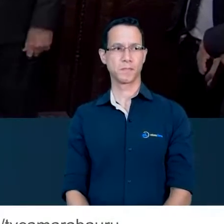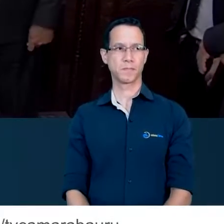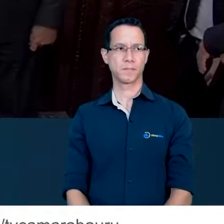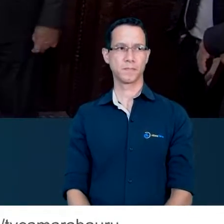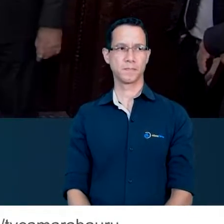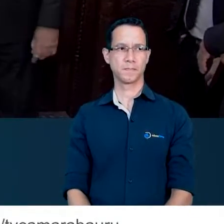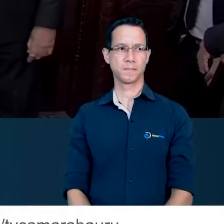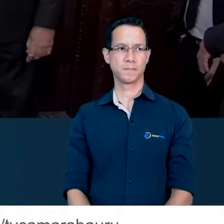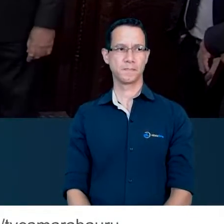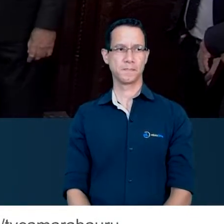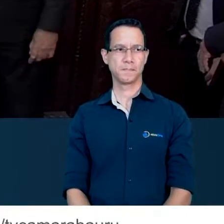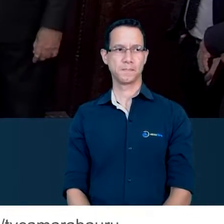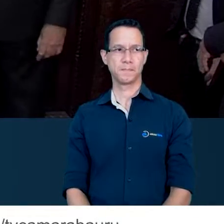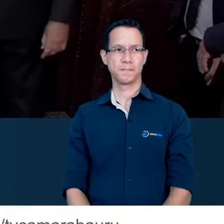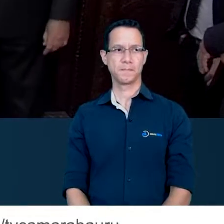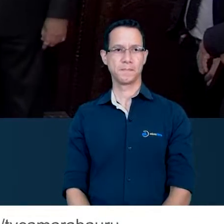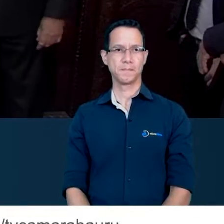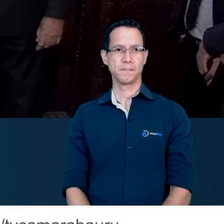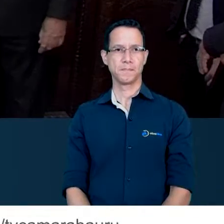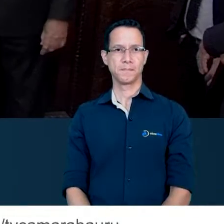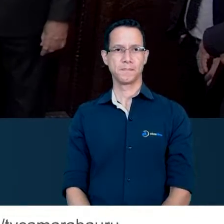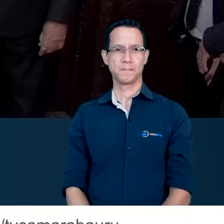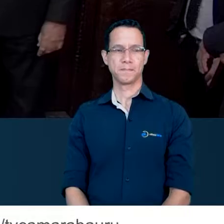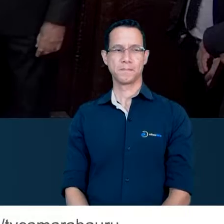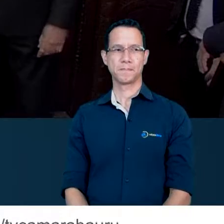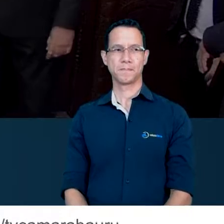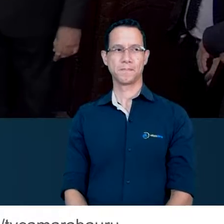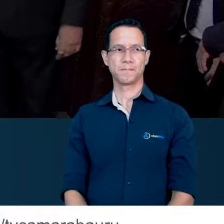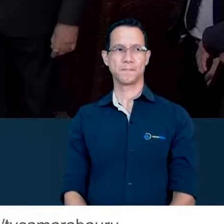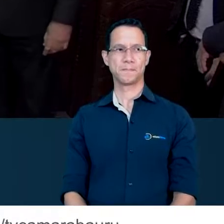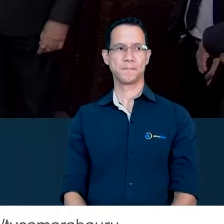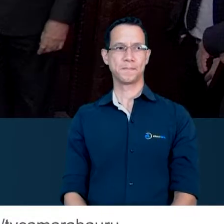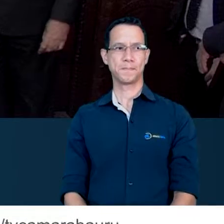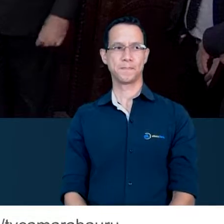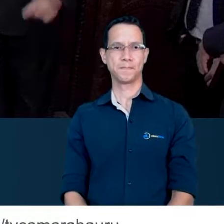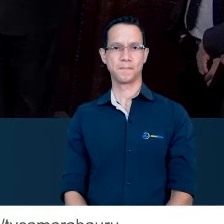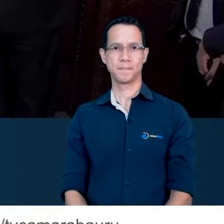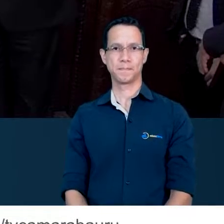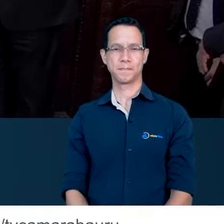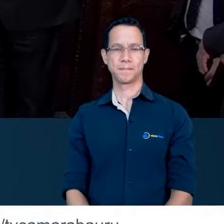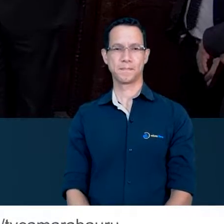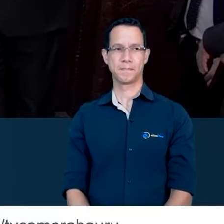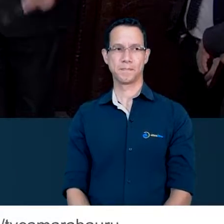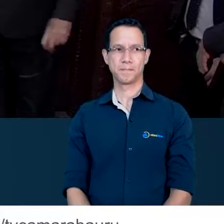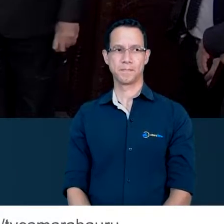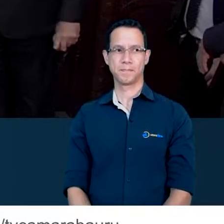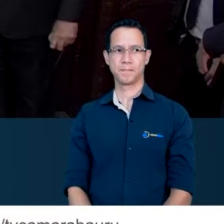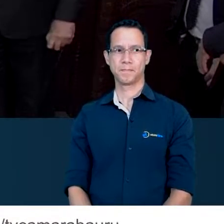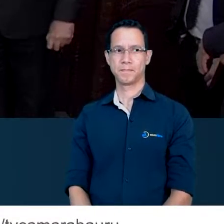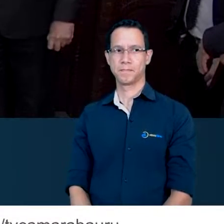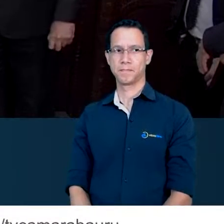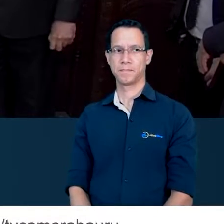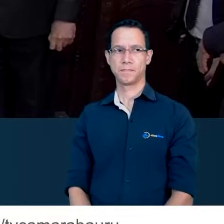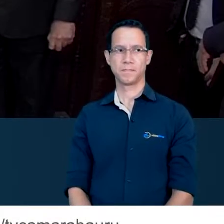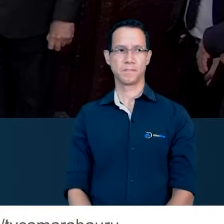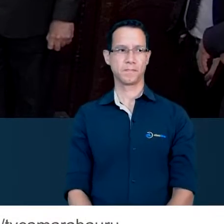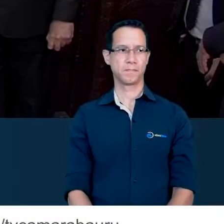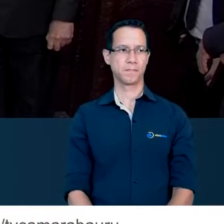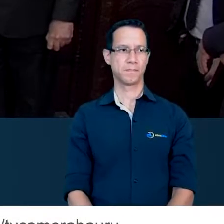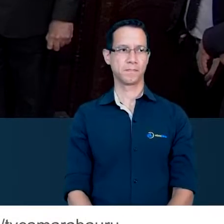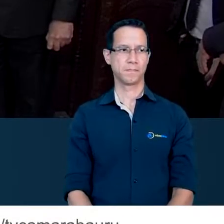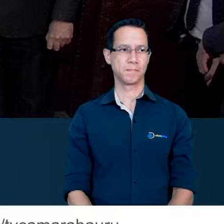Obrigado. solicitamos ao